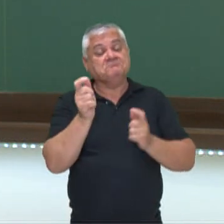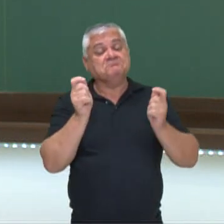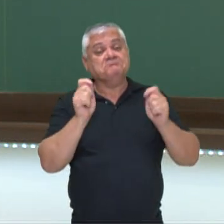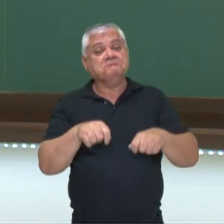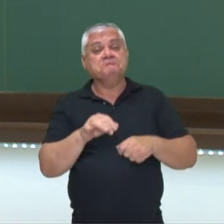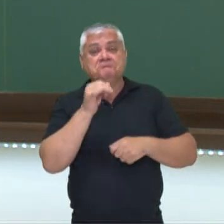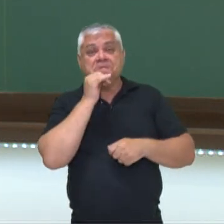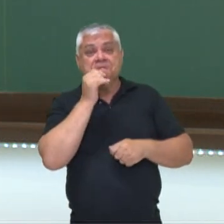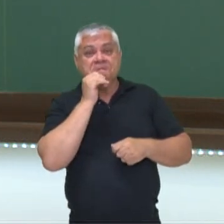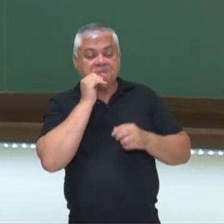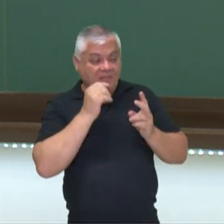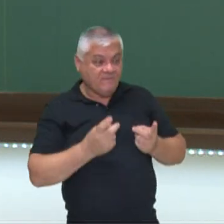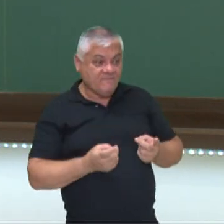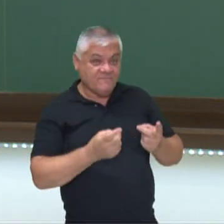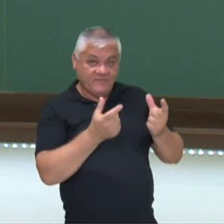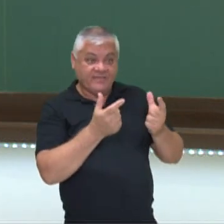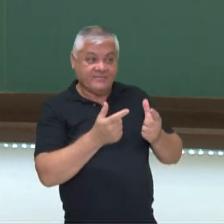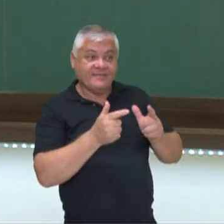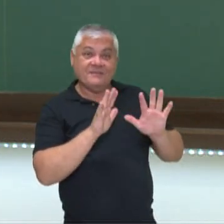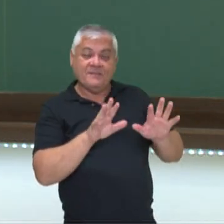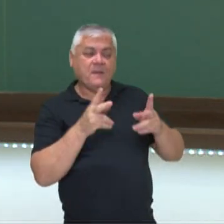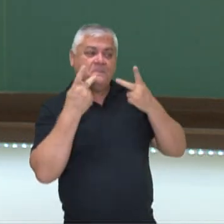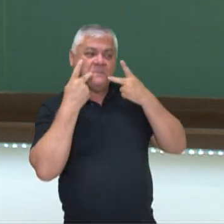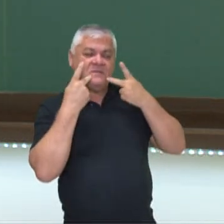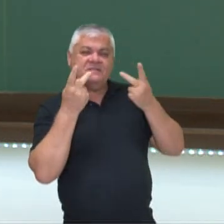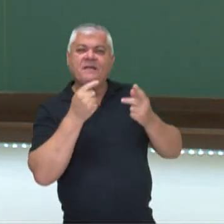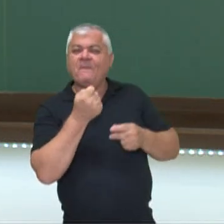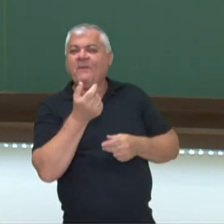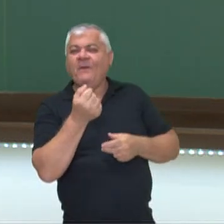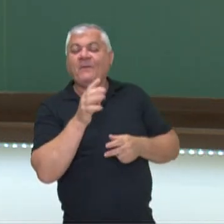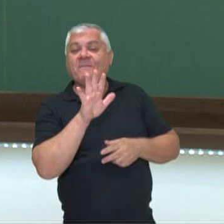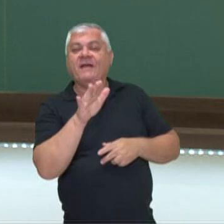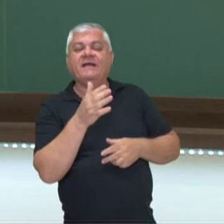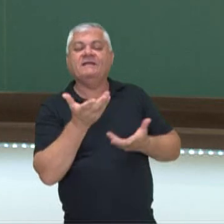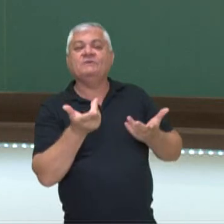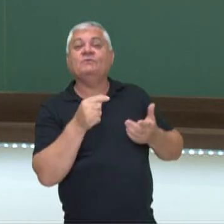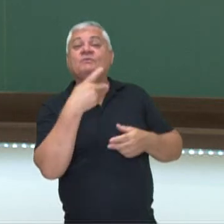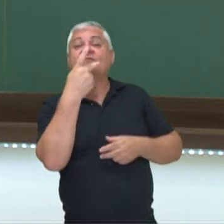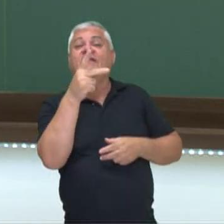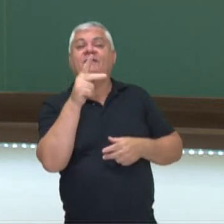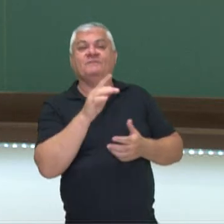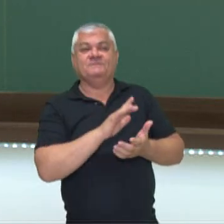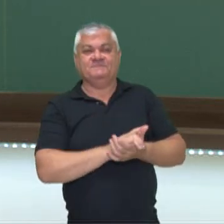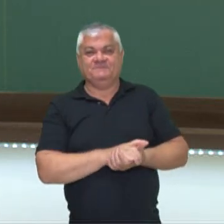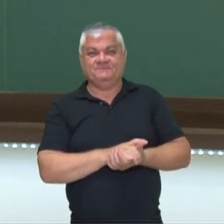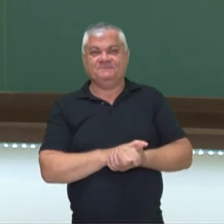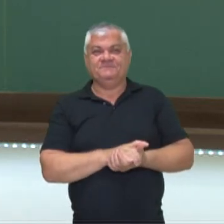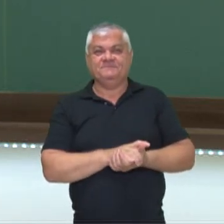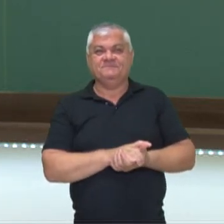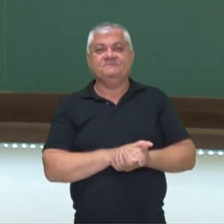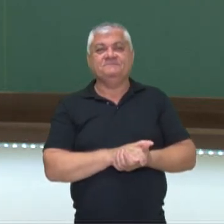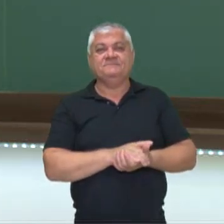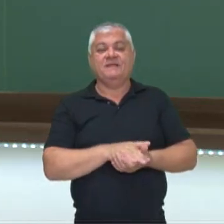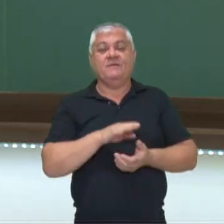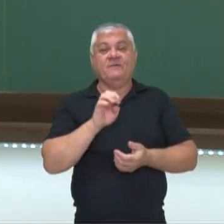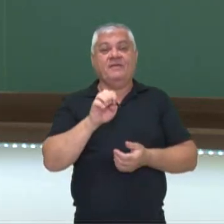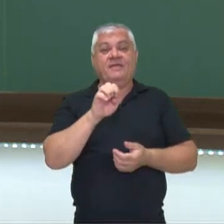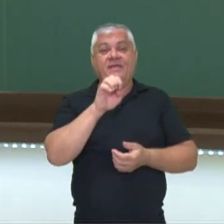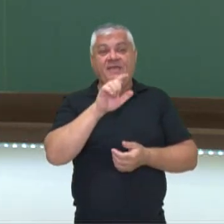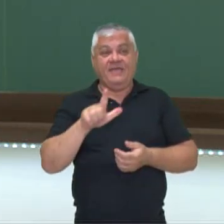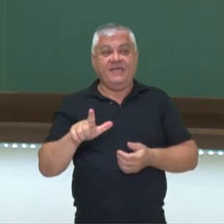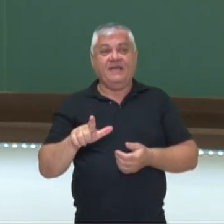né, um grande negócio sem uma boa publicidade. Qual é esse negócio? O seu, certo? Solucione desenho